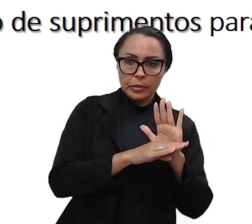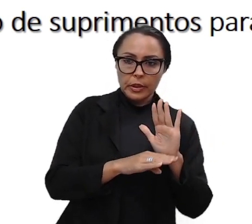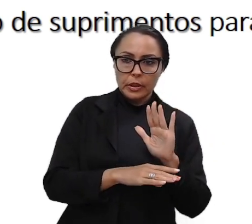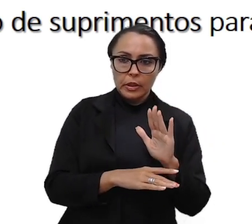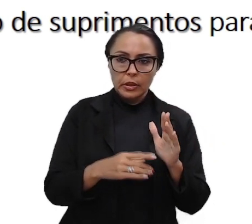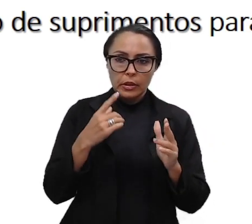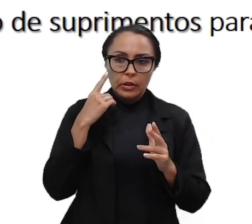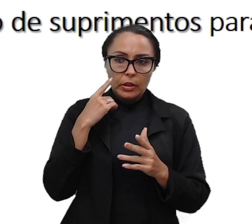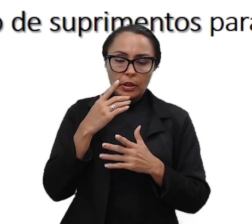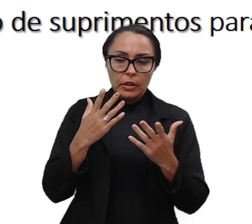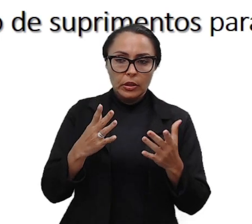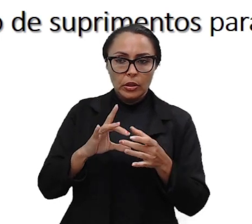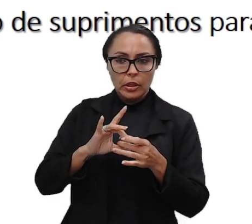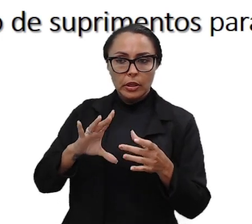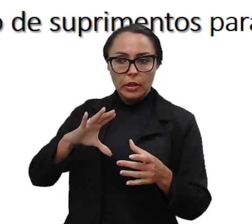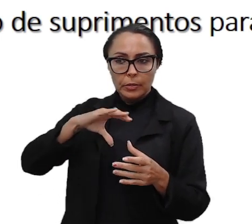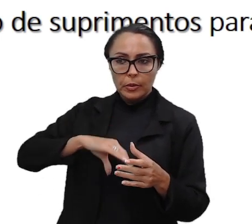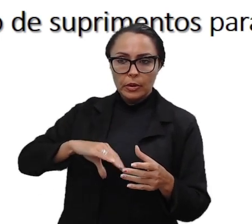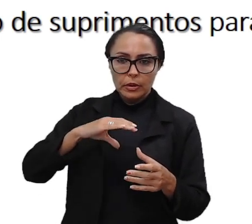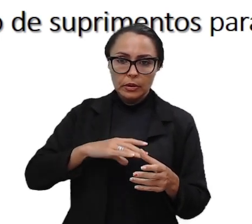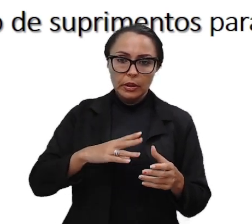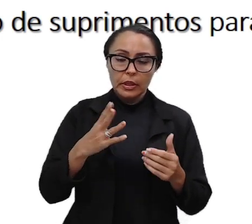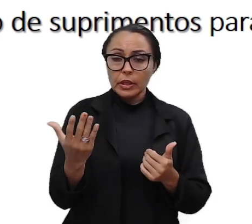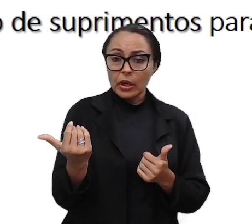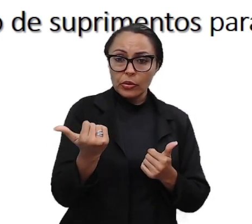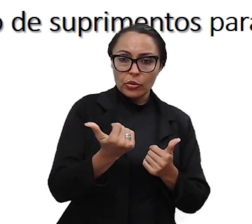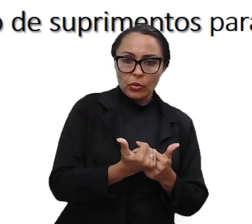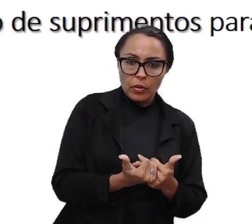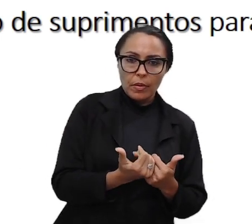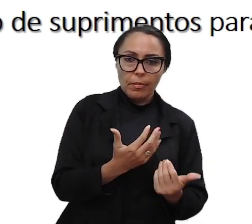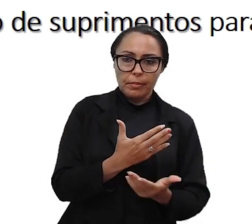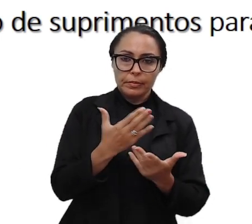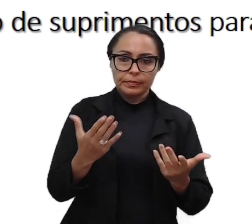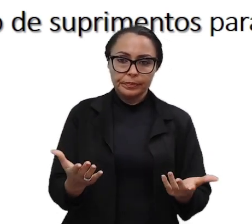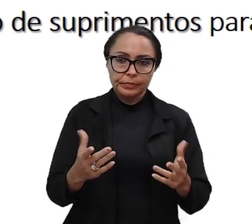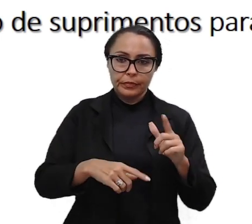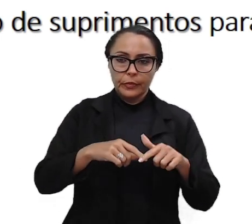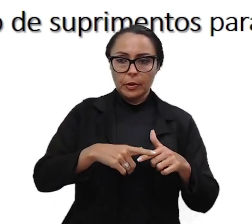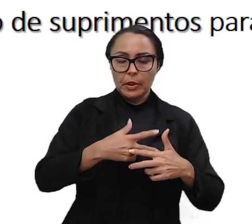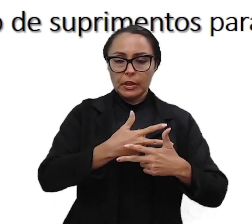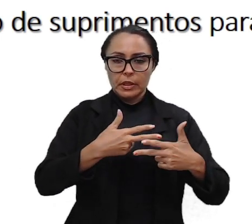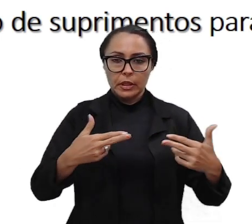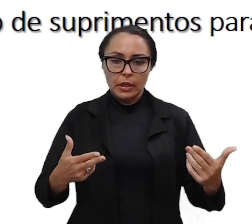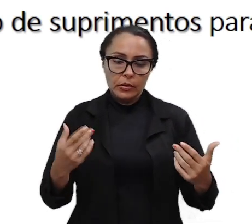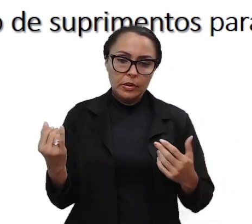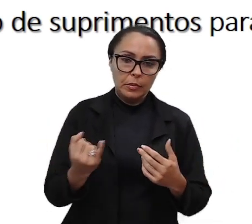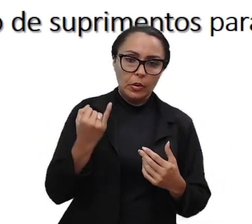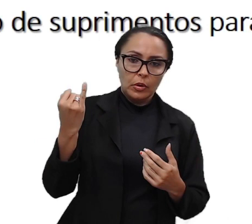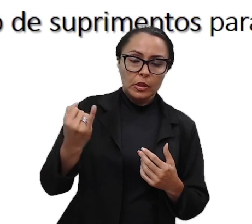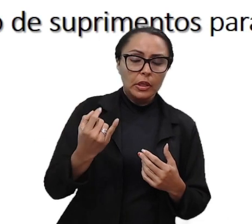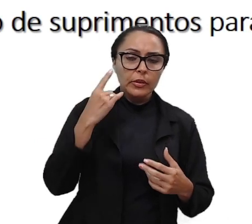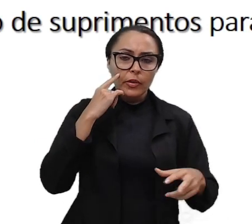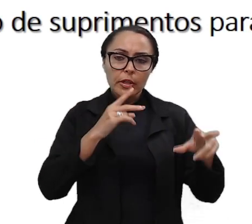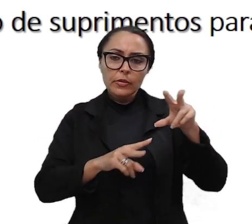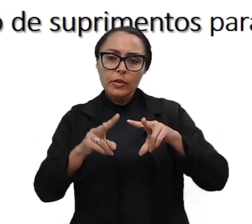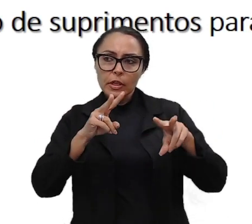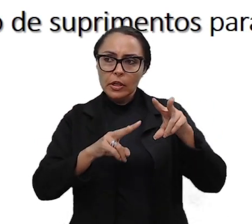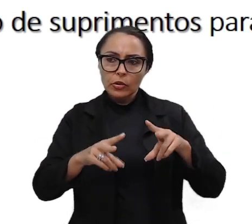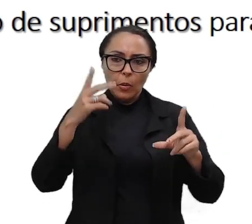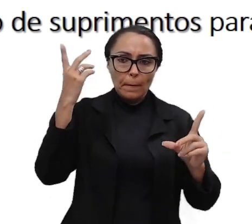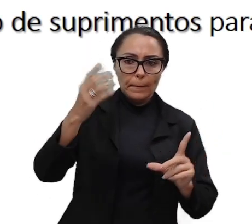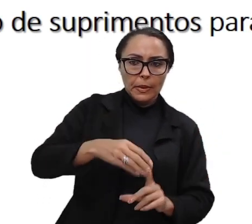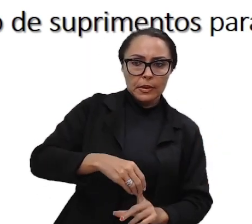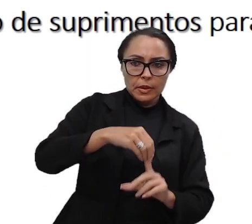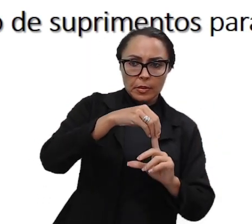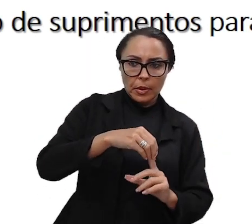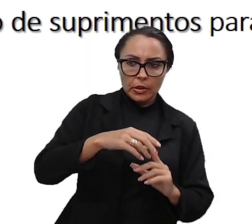para o português, que auxilia na determinação dos materiais necessários para a produção. Podemos verificar que as principais